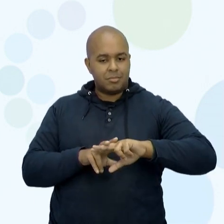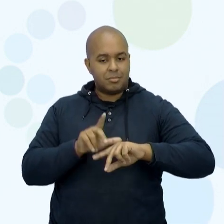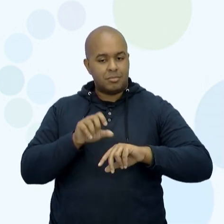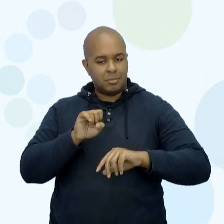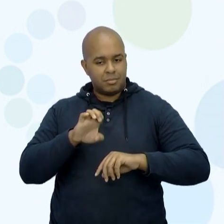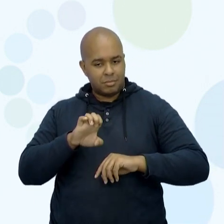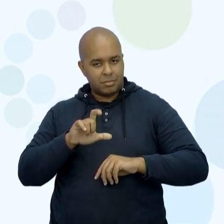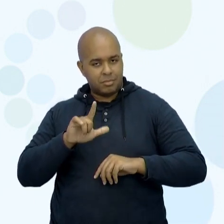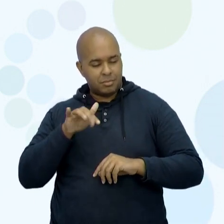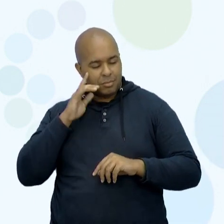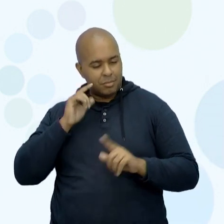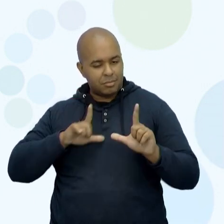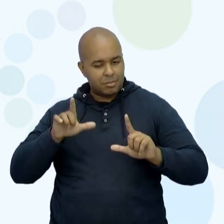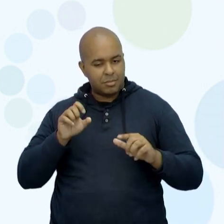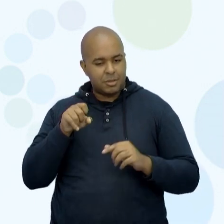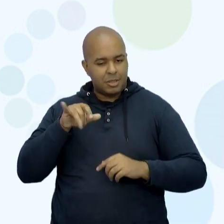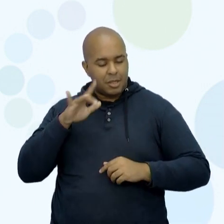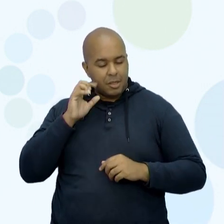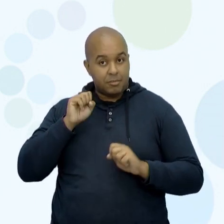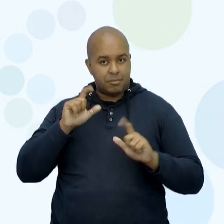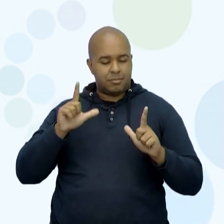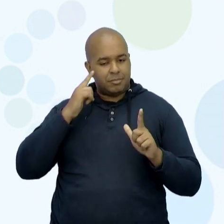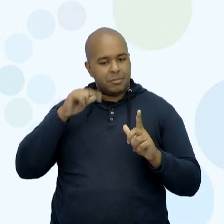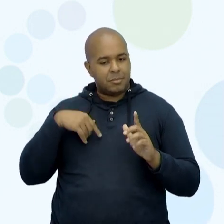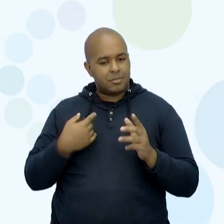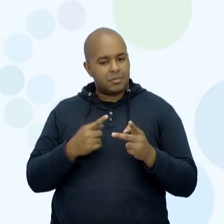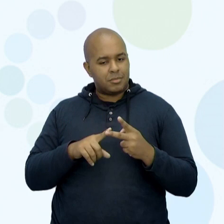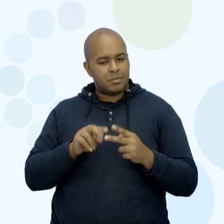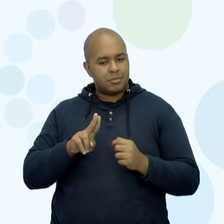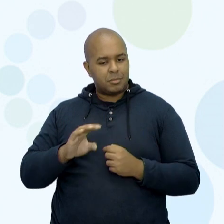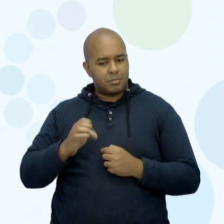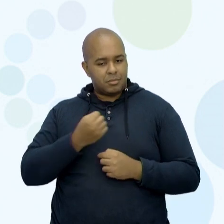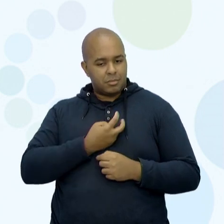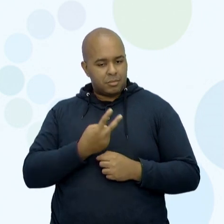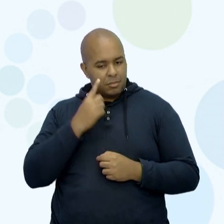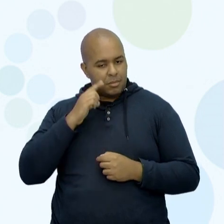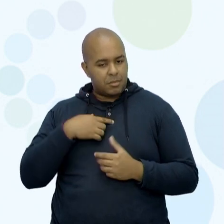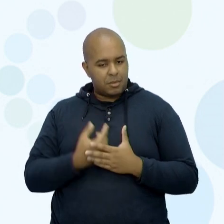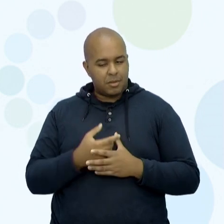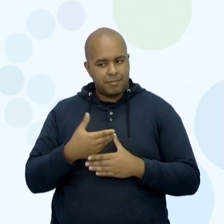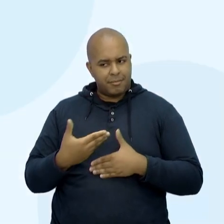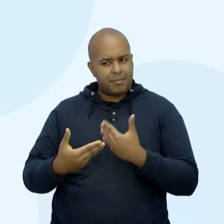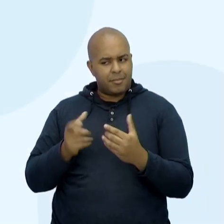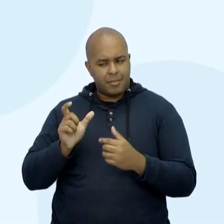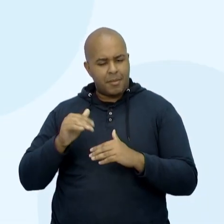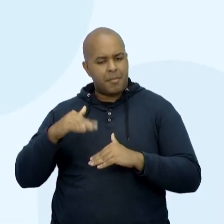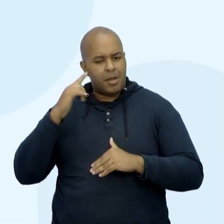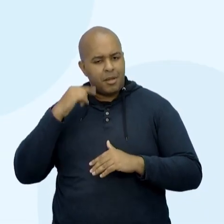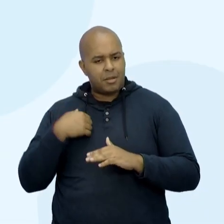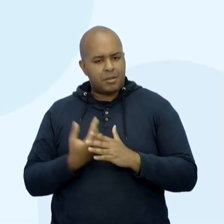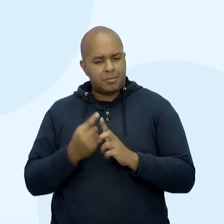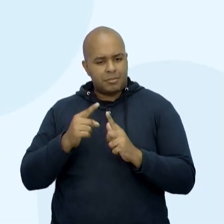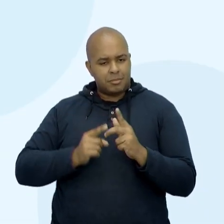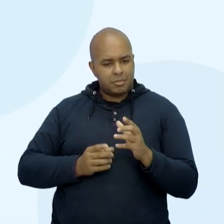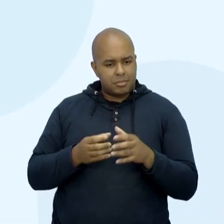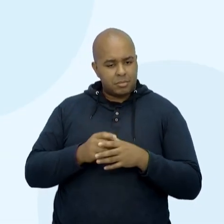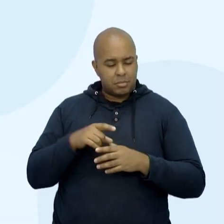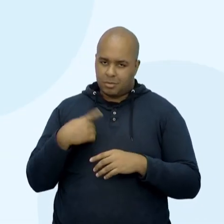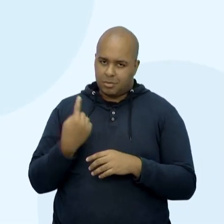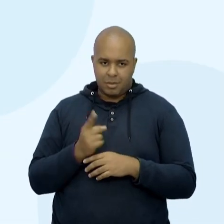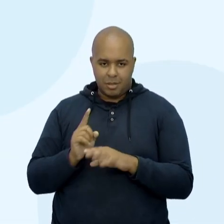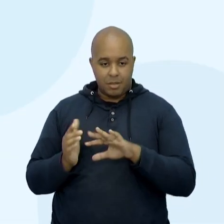liga na mídia. Unidade curricular é a segunda, muito além das palavras. O componente é o Clube de Estudos, já sabe, não estamos